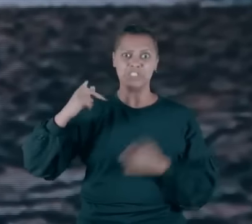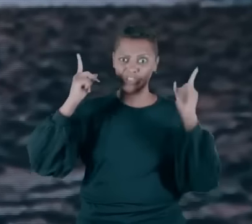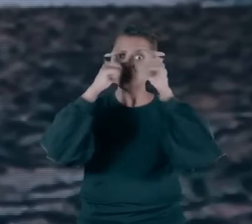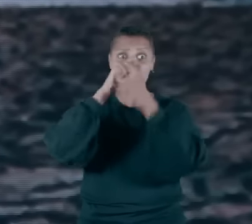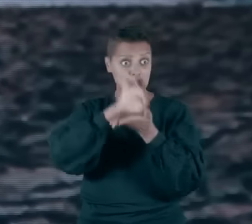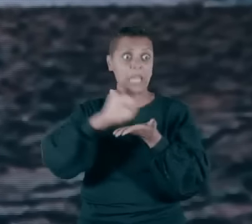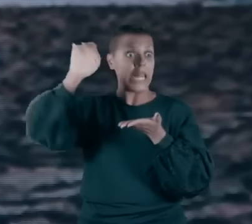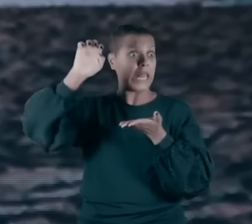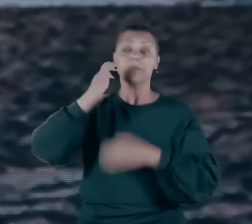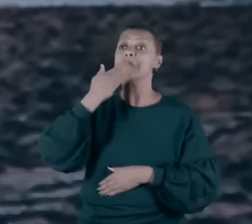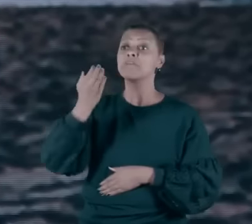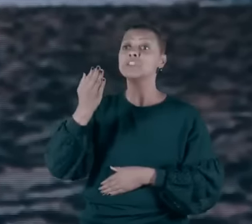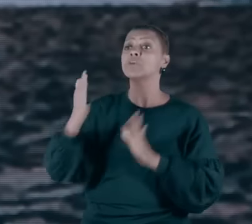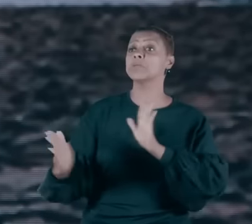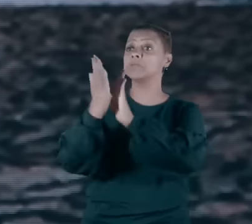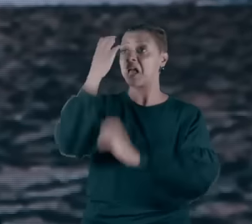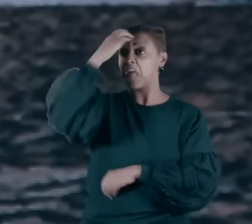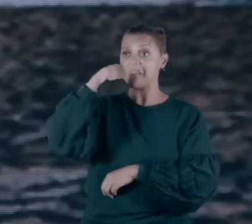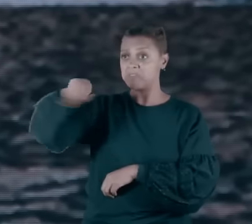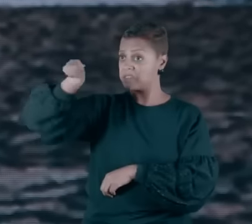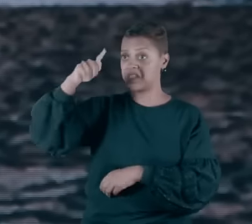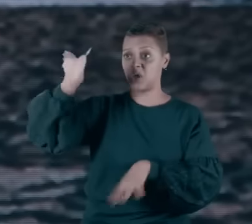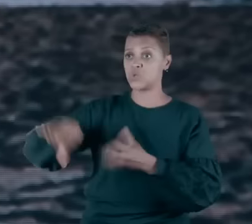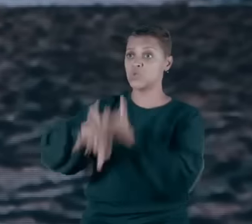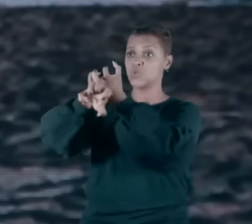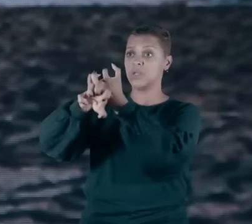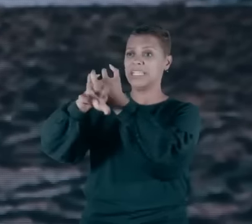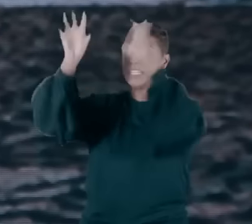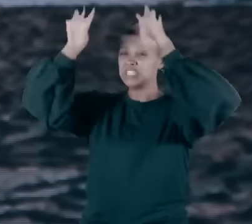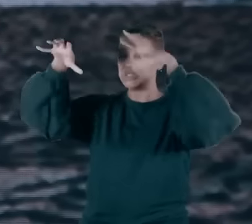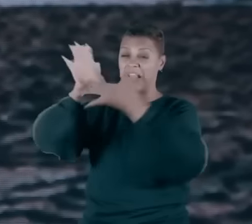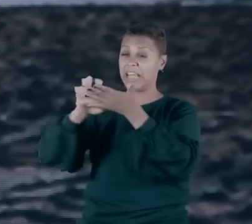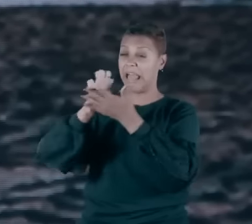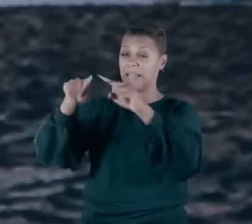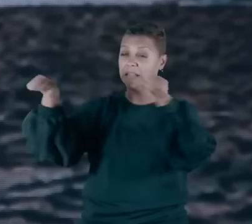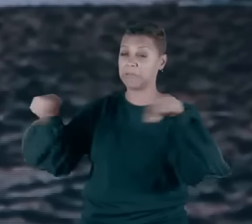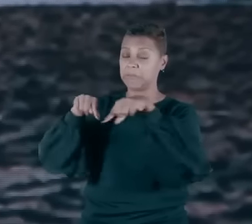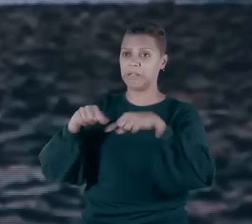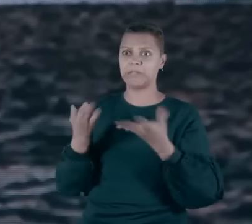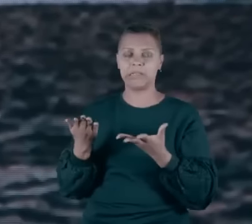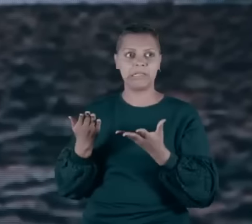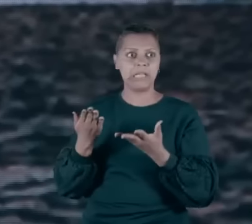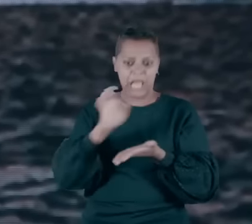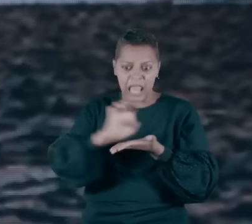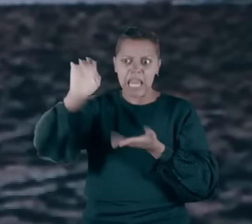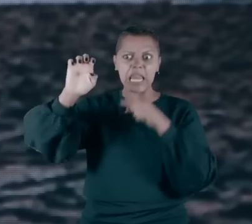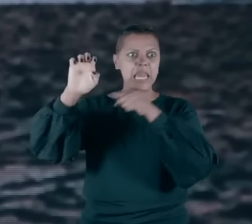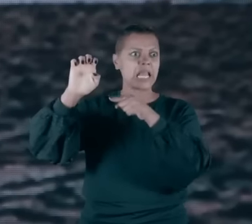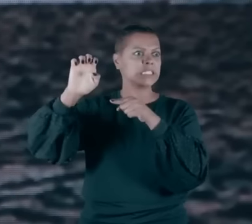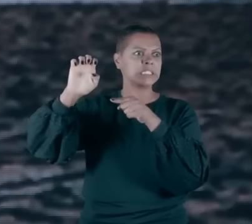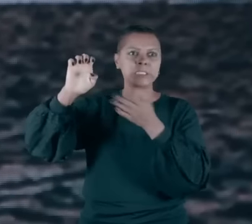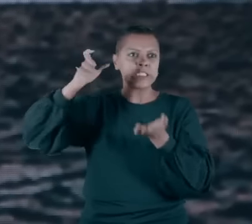Elias naquele momento ele se torna o inimigo público número um de Israel ele